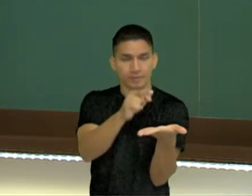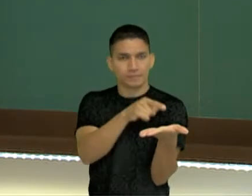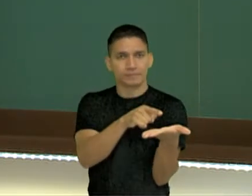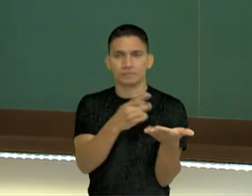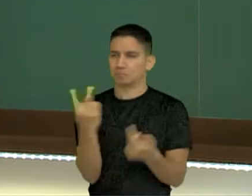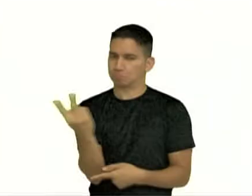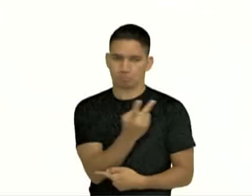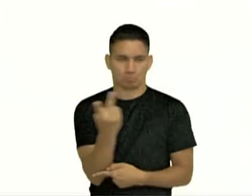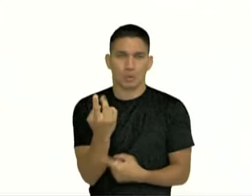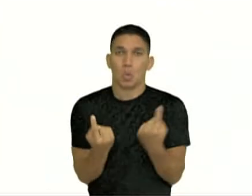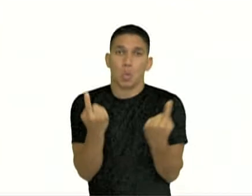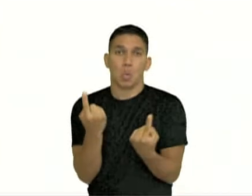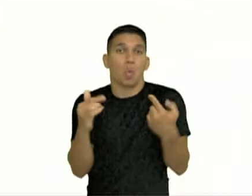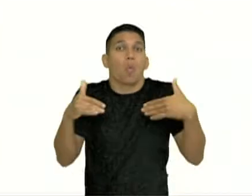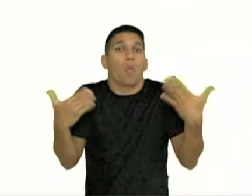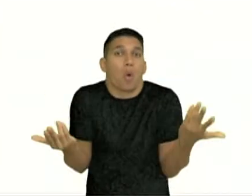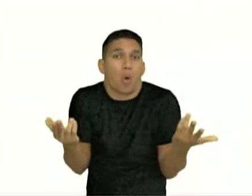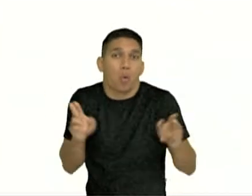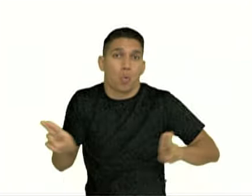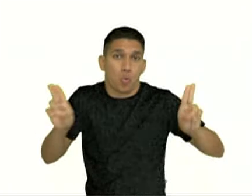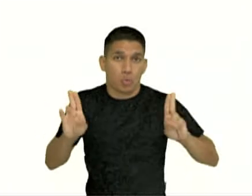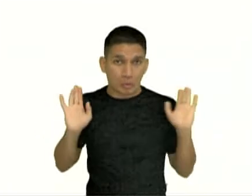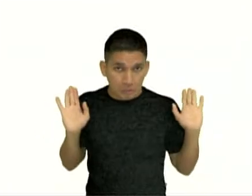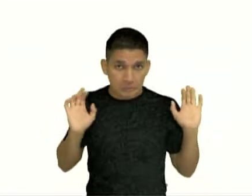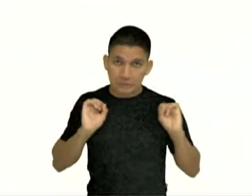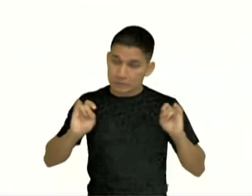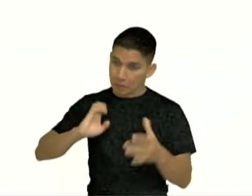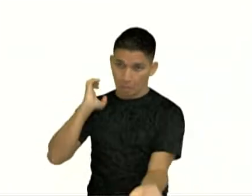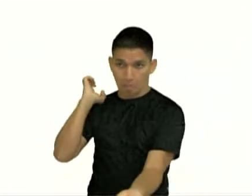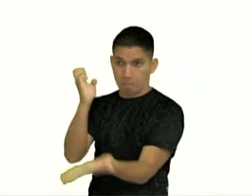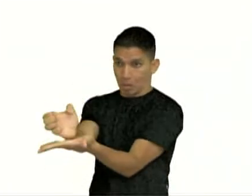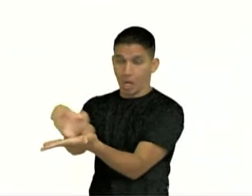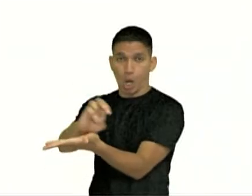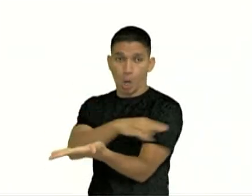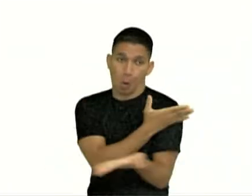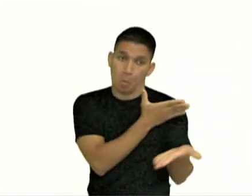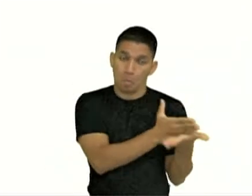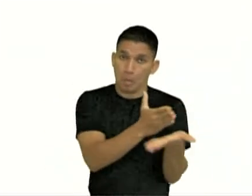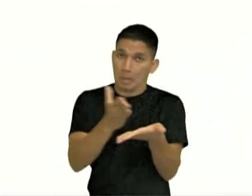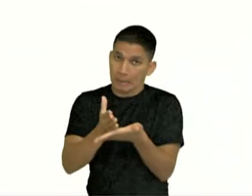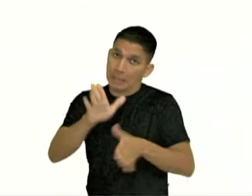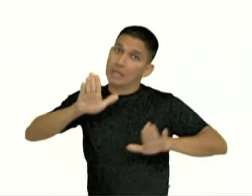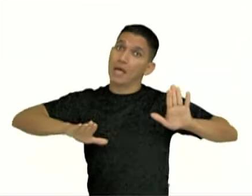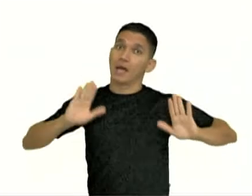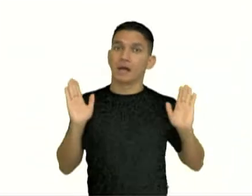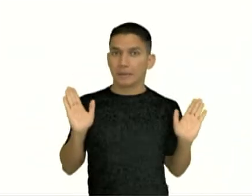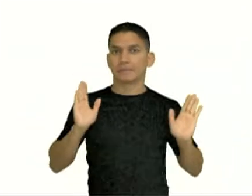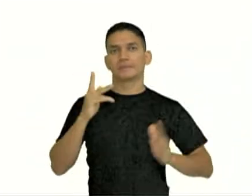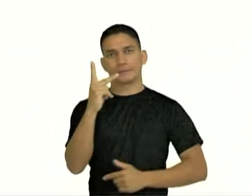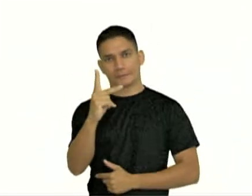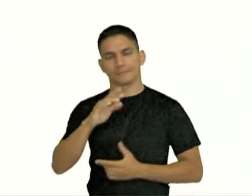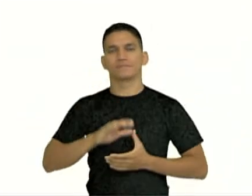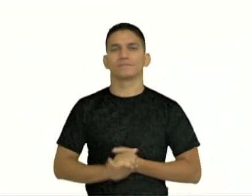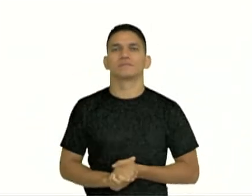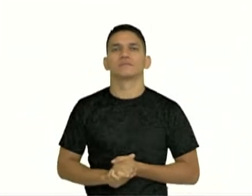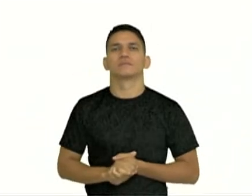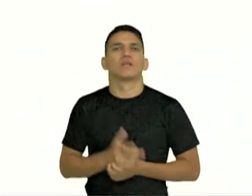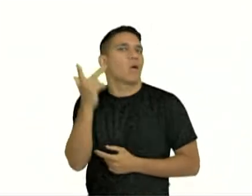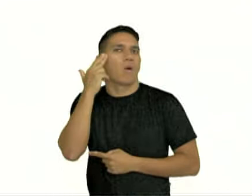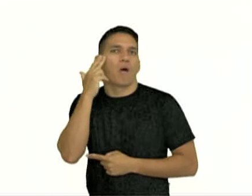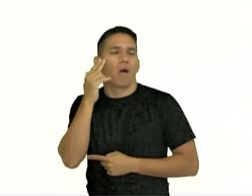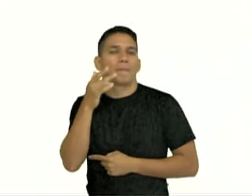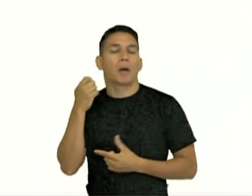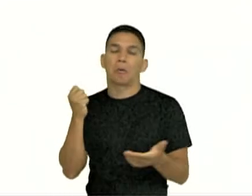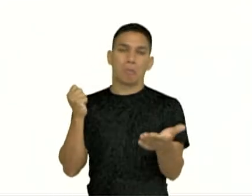usar? Qual instrumento que eu vou utilizar? Se à vista ou a prazo, vai depender. Como eu falei, no caso mais corriqueiro são